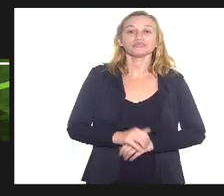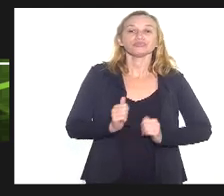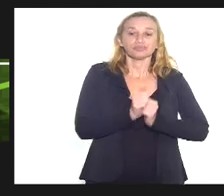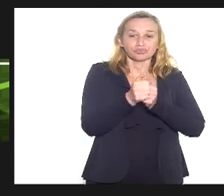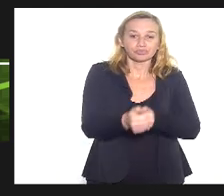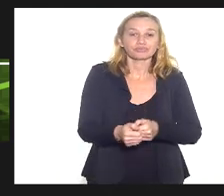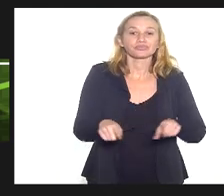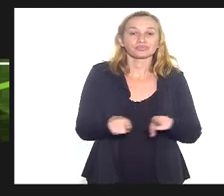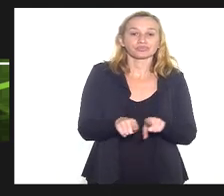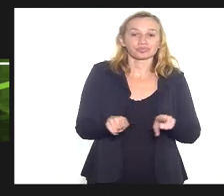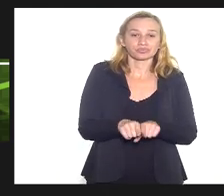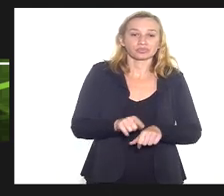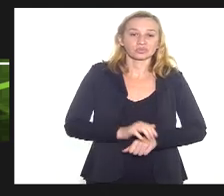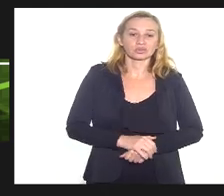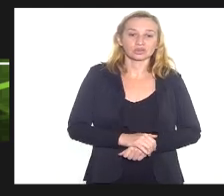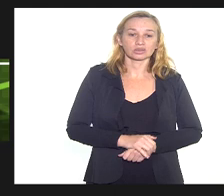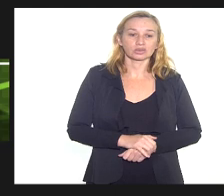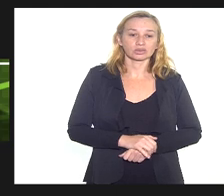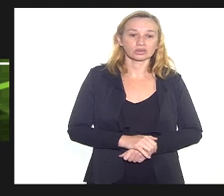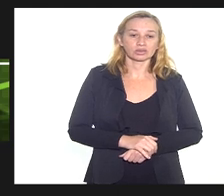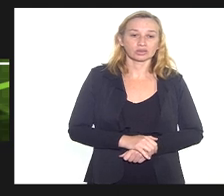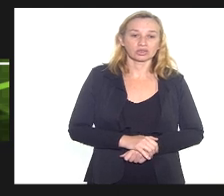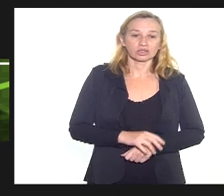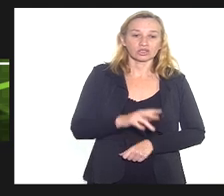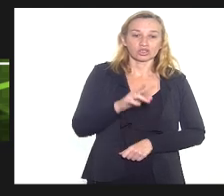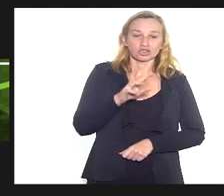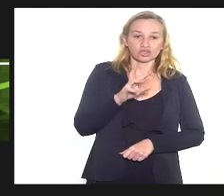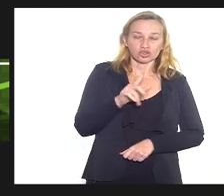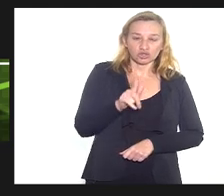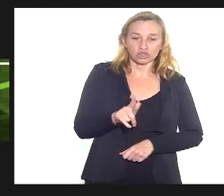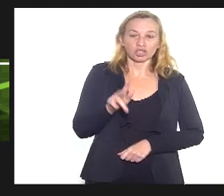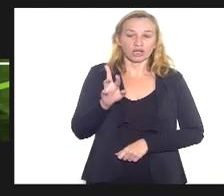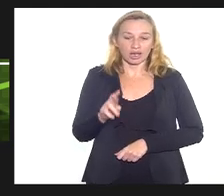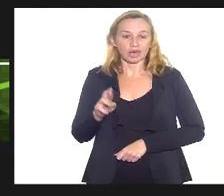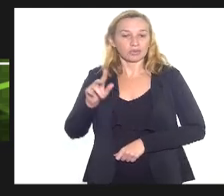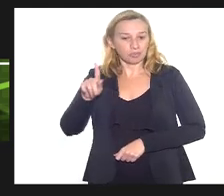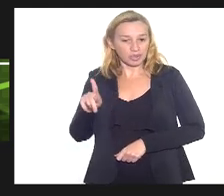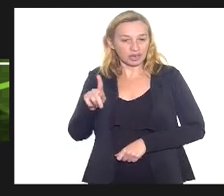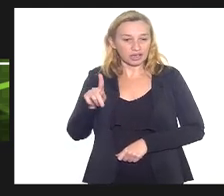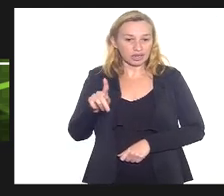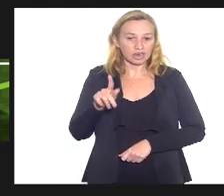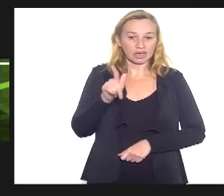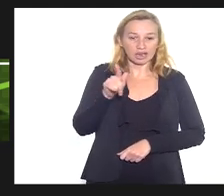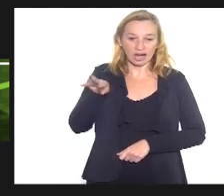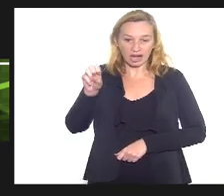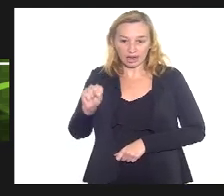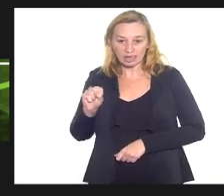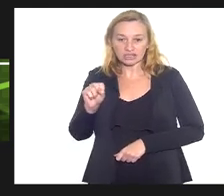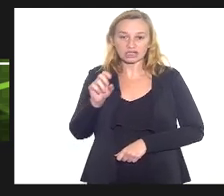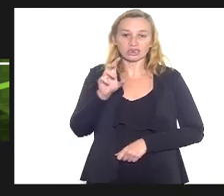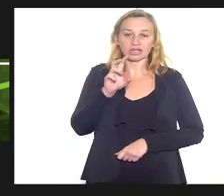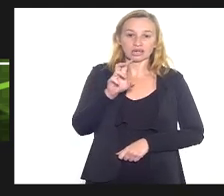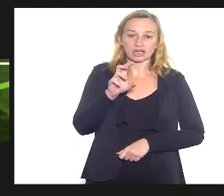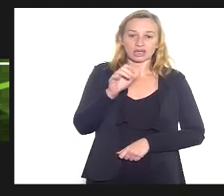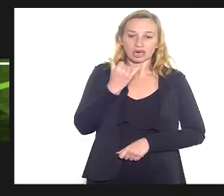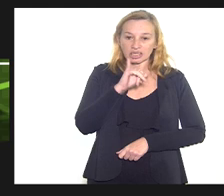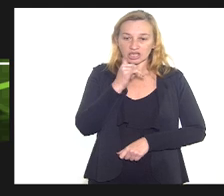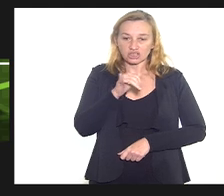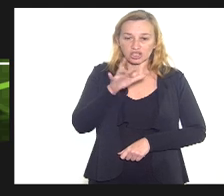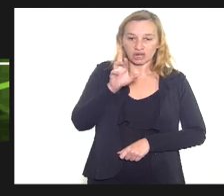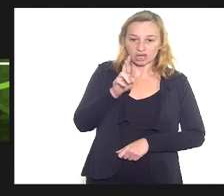segmento que nós chamamos de GRP, que é o gás, as energias renováveis e power.